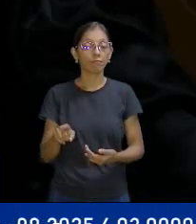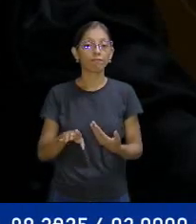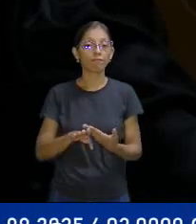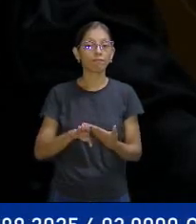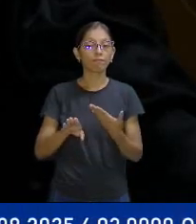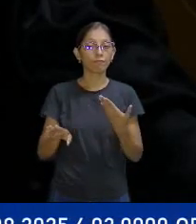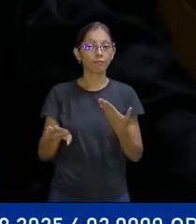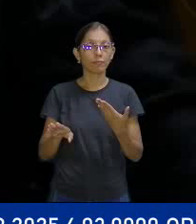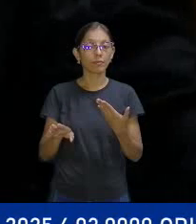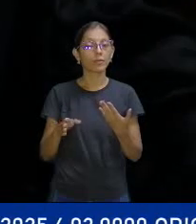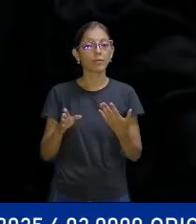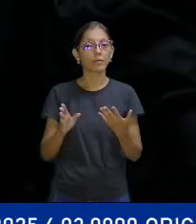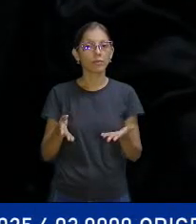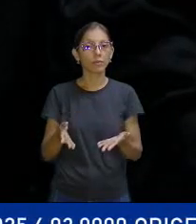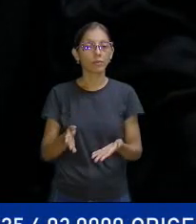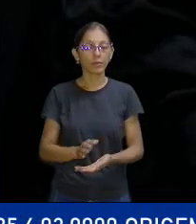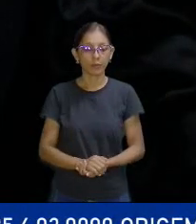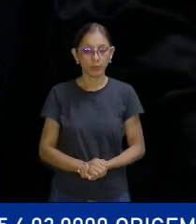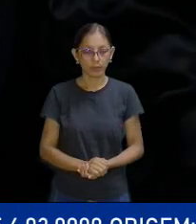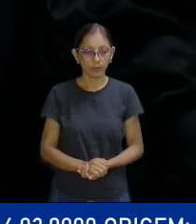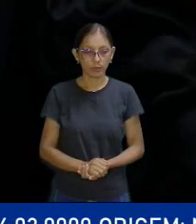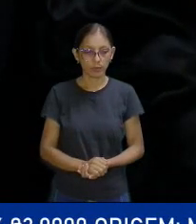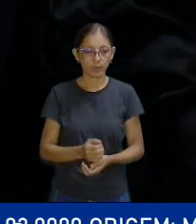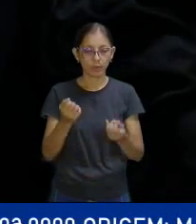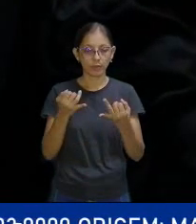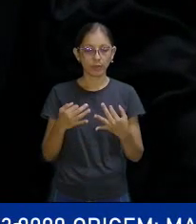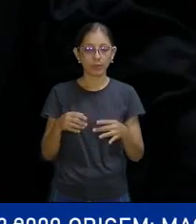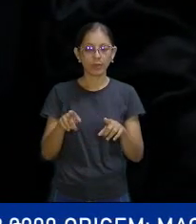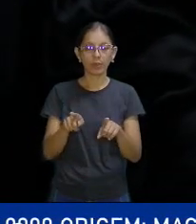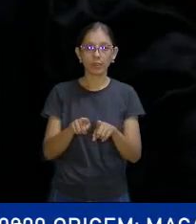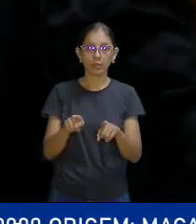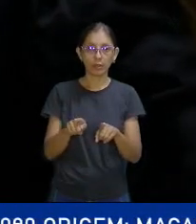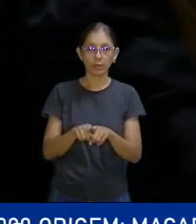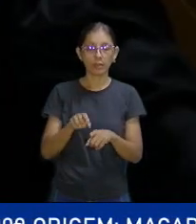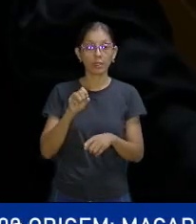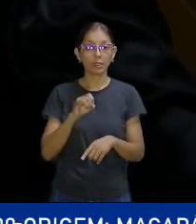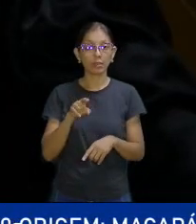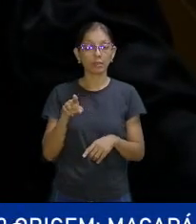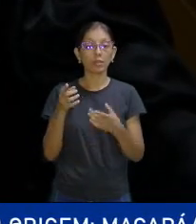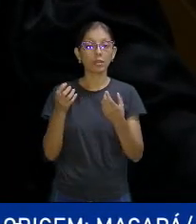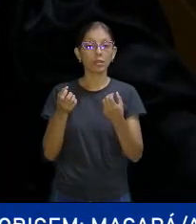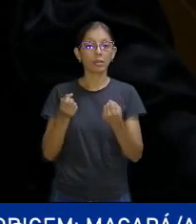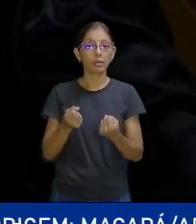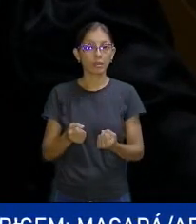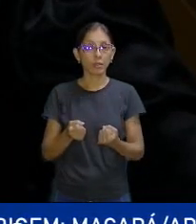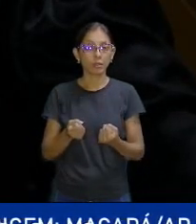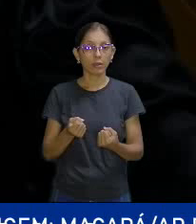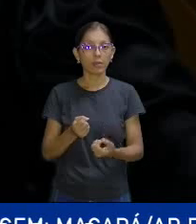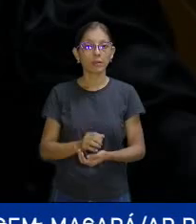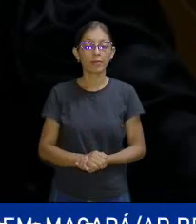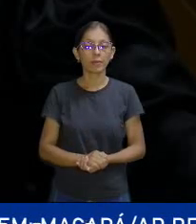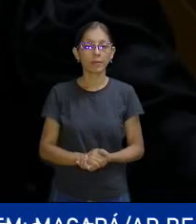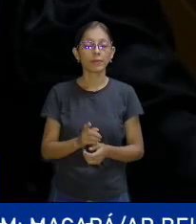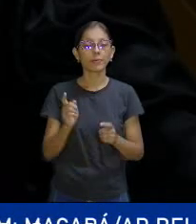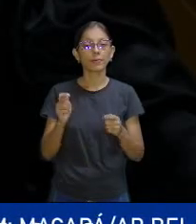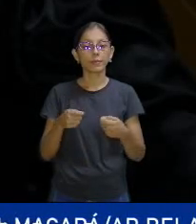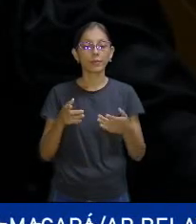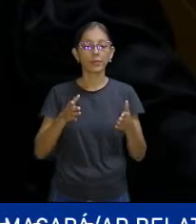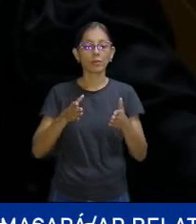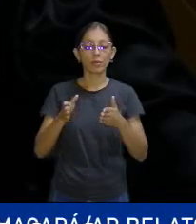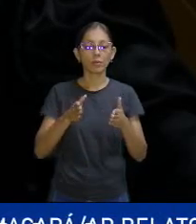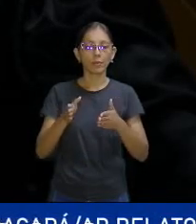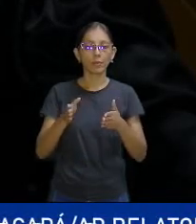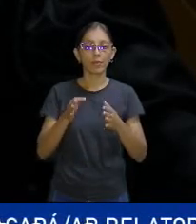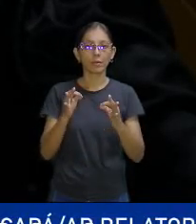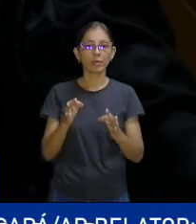em casos como o presente. Ressaltou ainda que tal medida, se admitida, poderia desestimular o cumprimento dos prazos